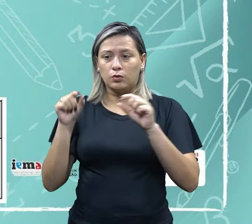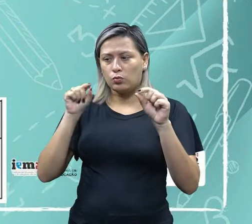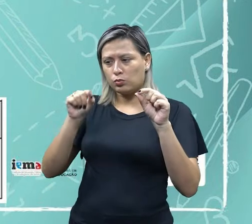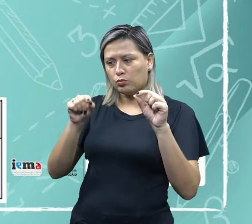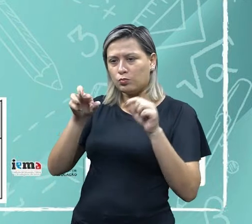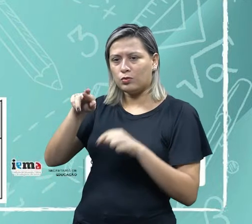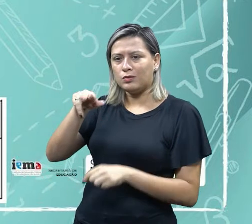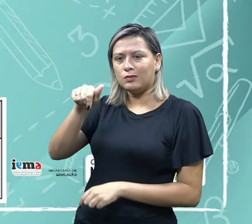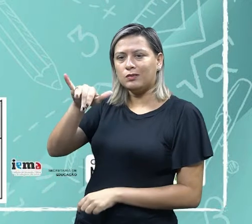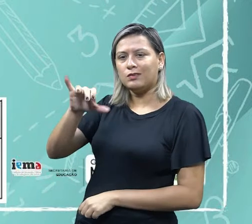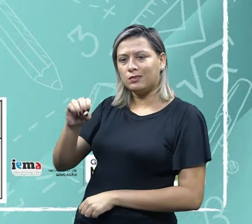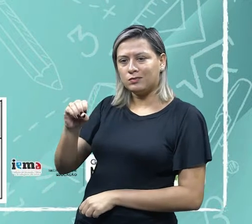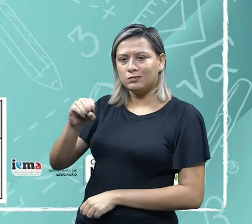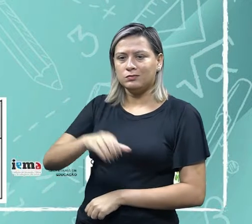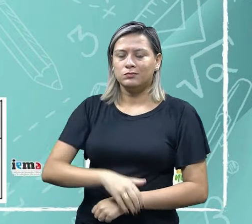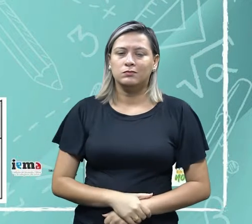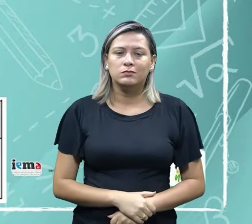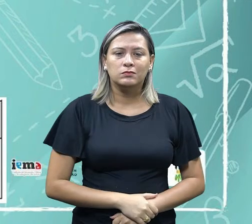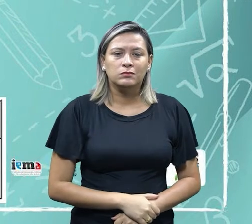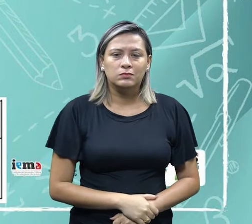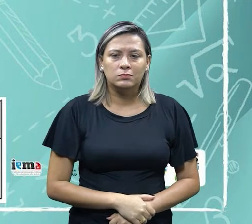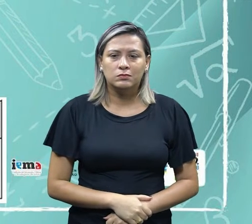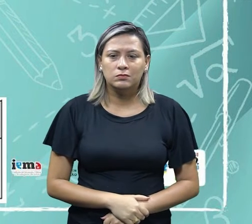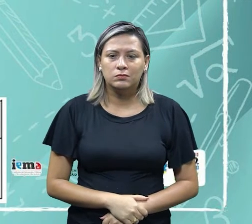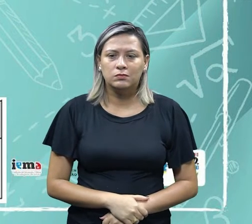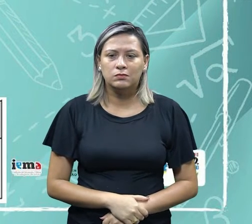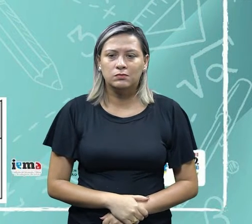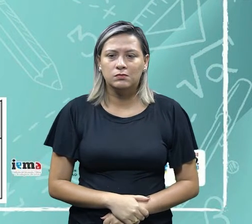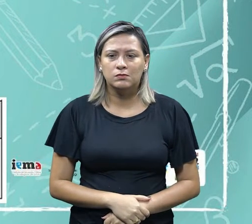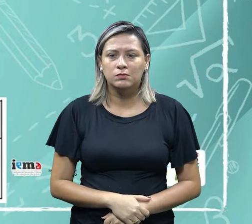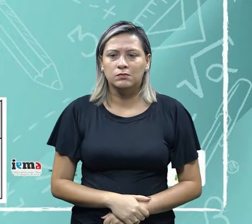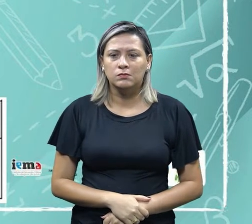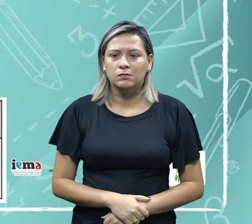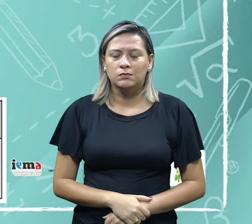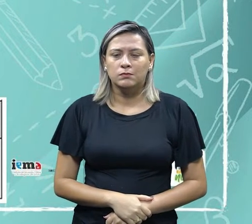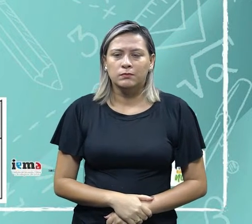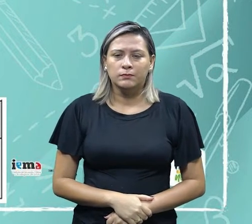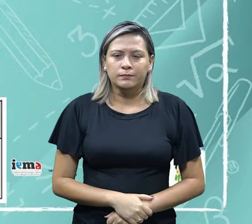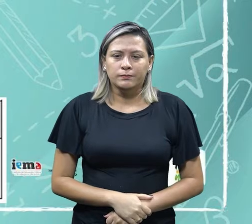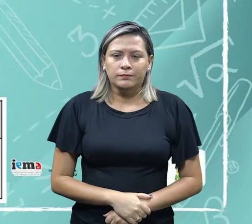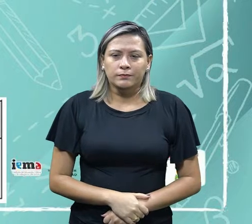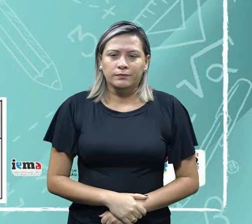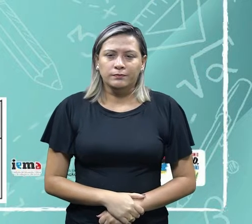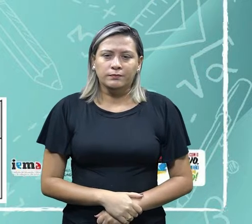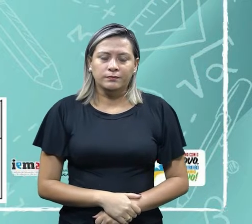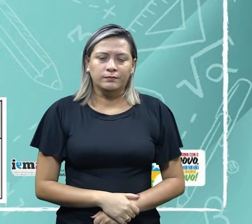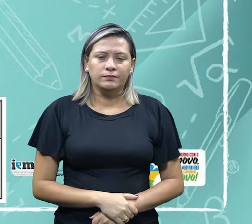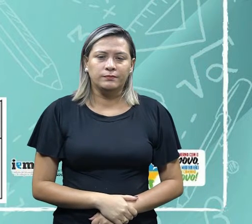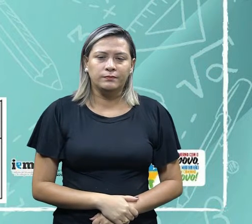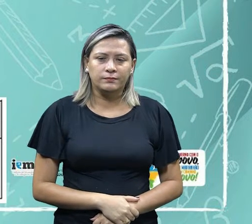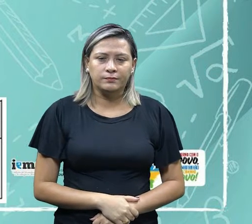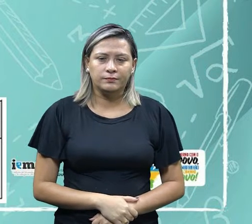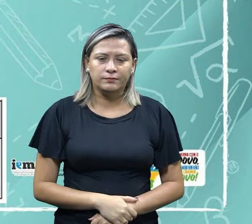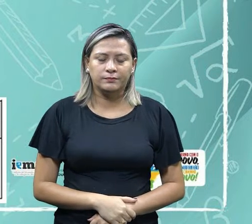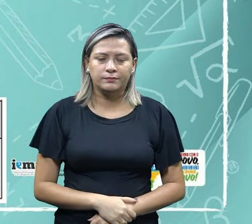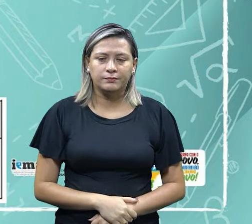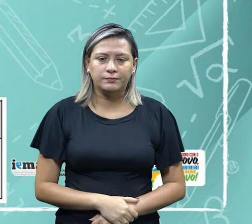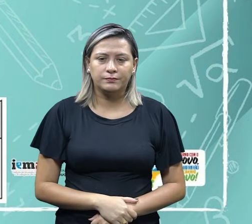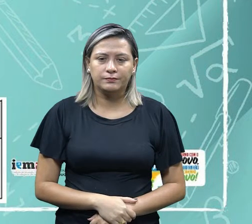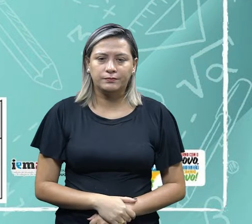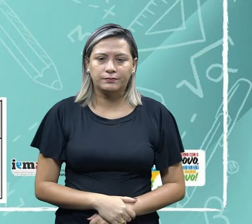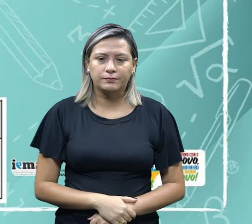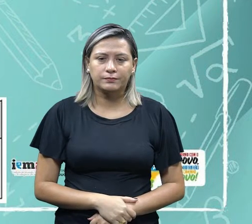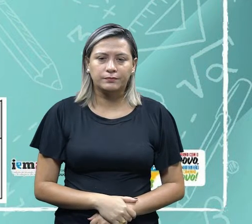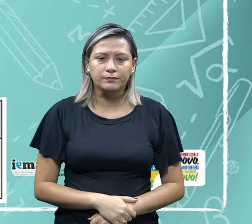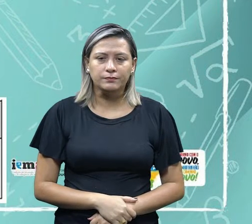do raio. Tá ali, ó. Os Space Radius, tá? Do círculo, ou o